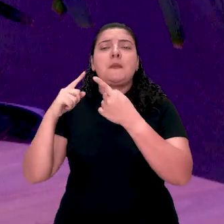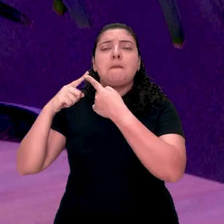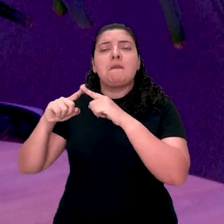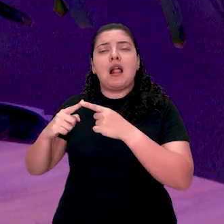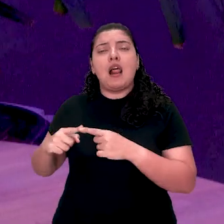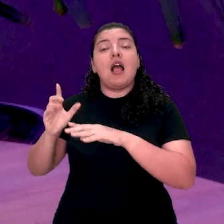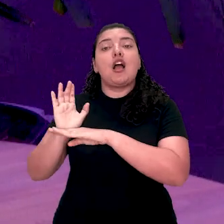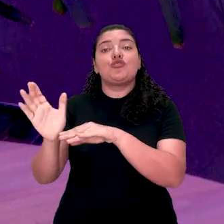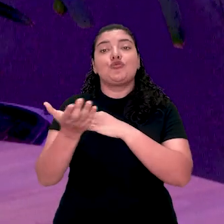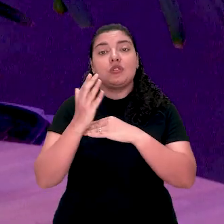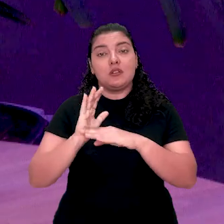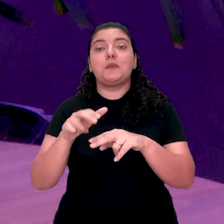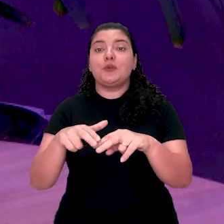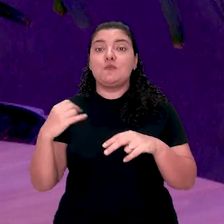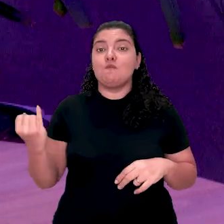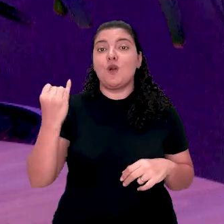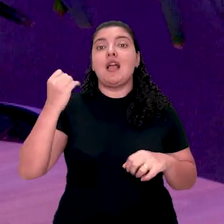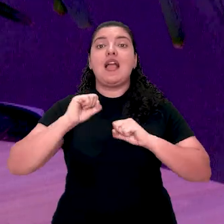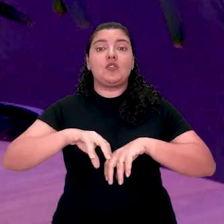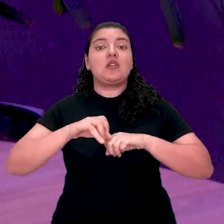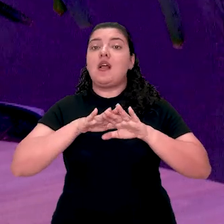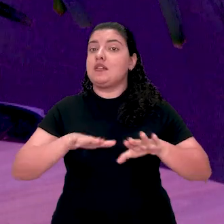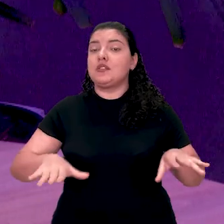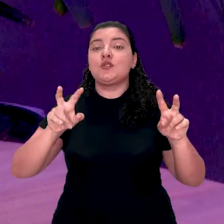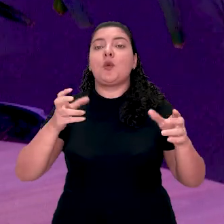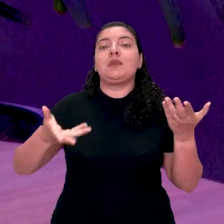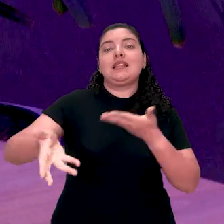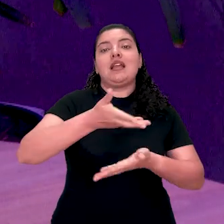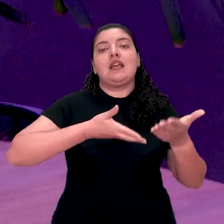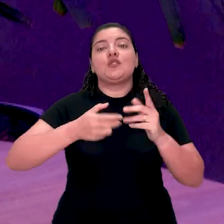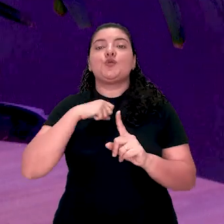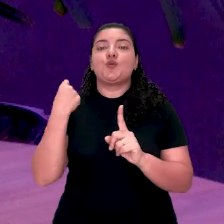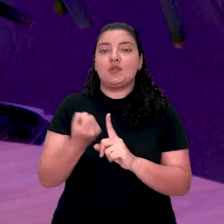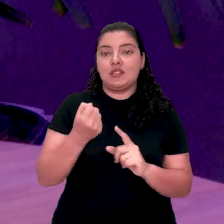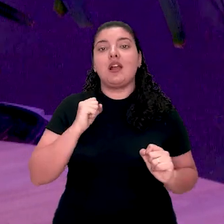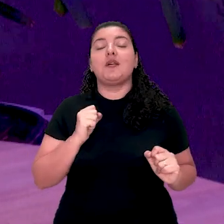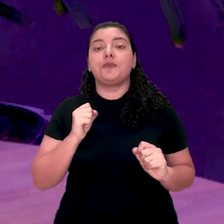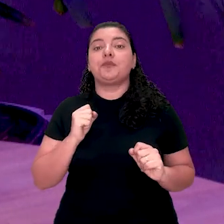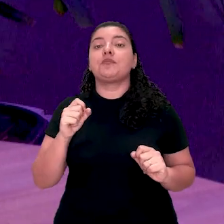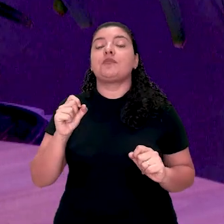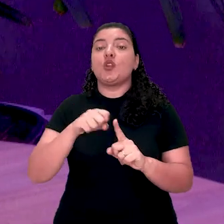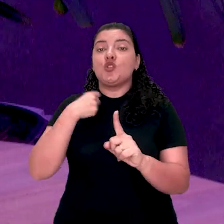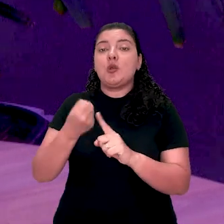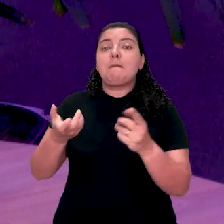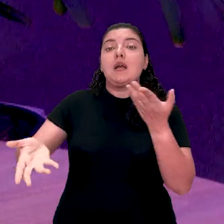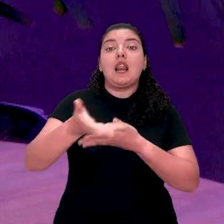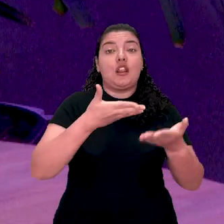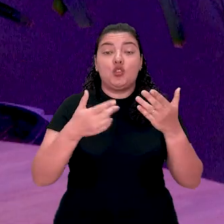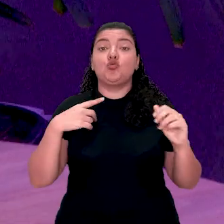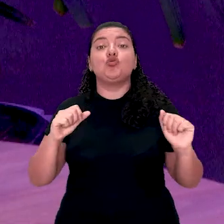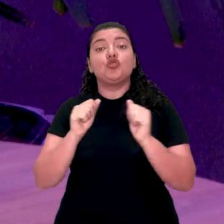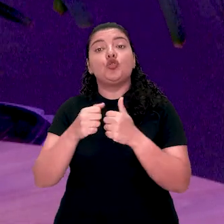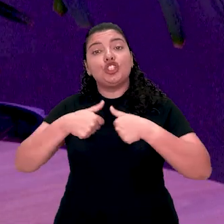assimilando e vai ajudando. E eu acho que é importante na educação essa questão da interação, da socialização, da sociabilização, de você estar